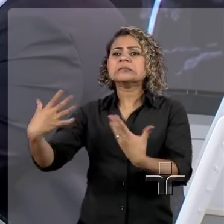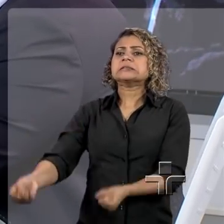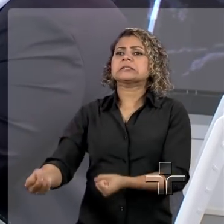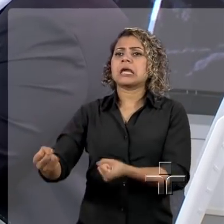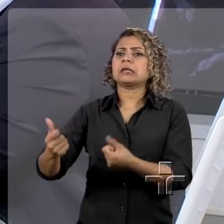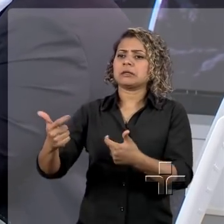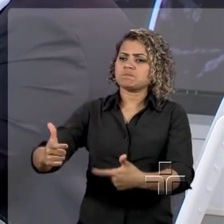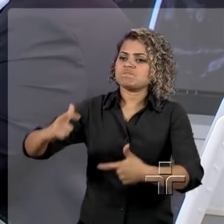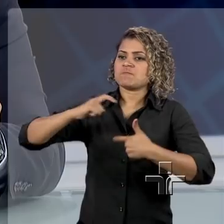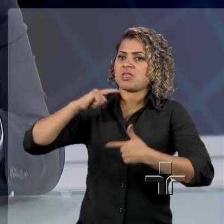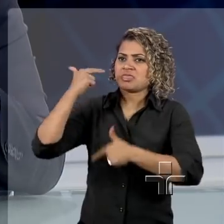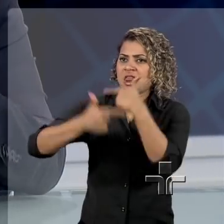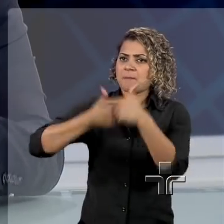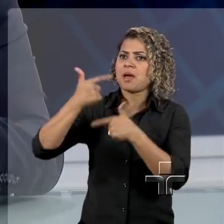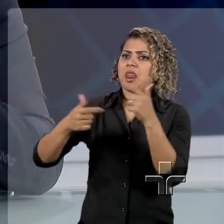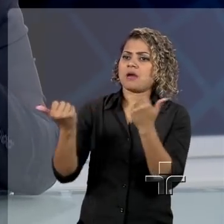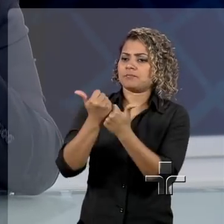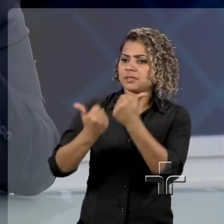uma missão